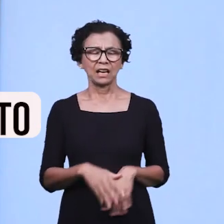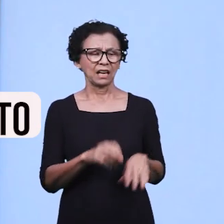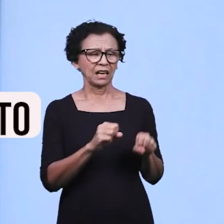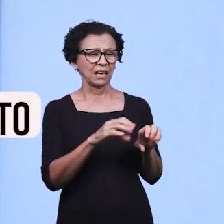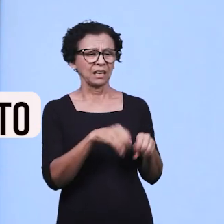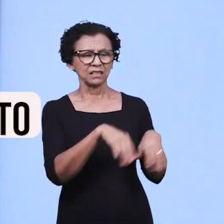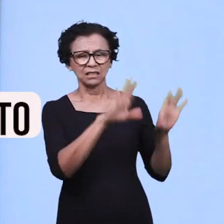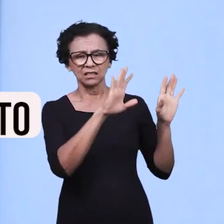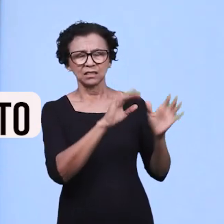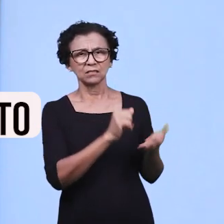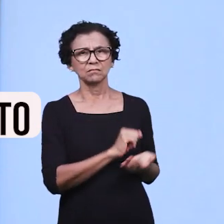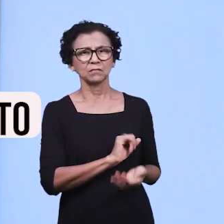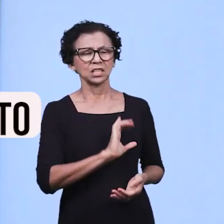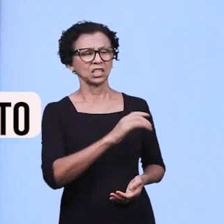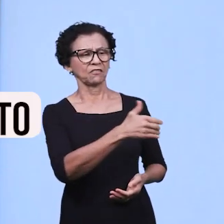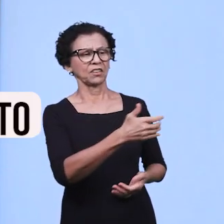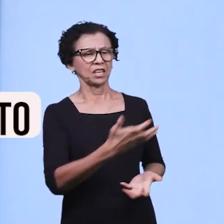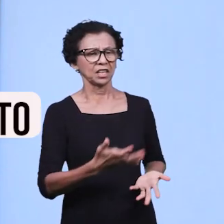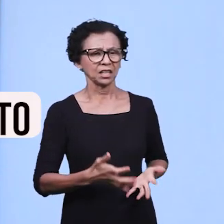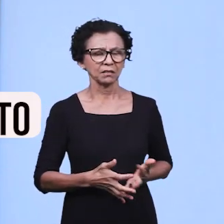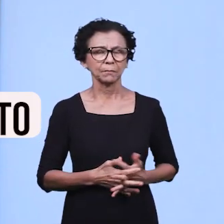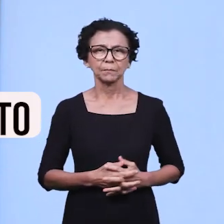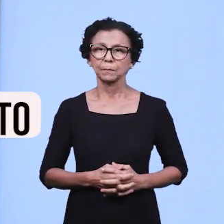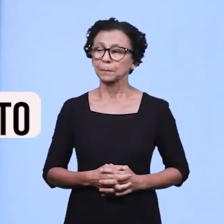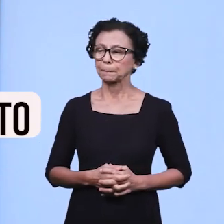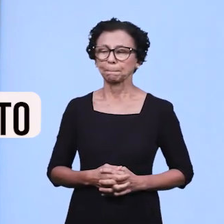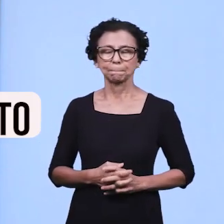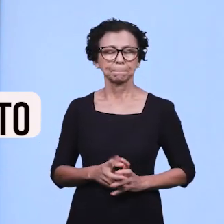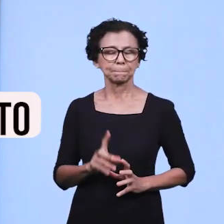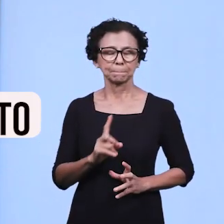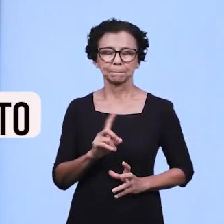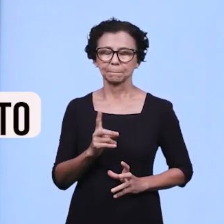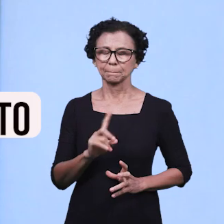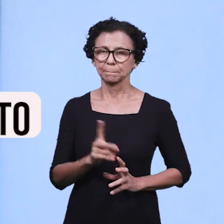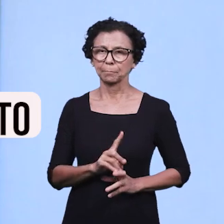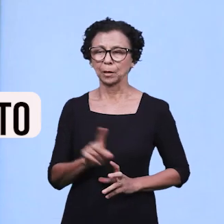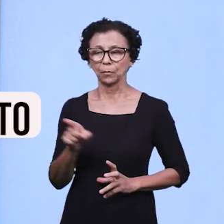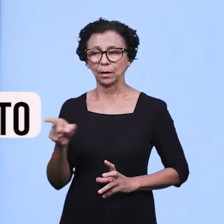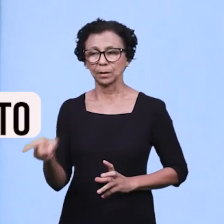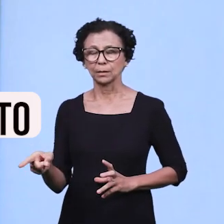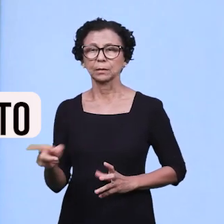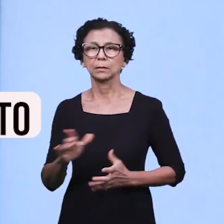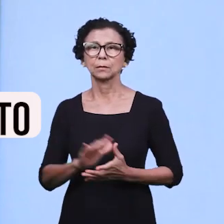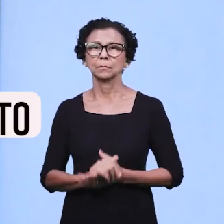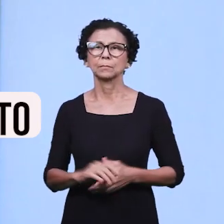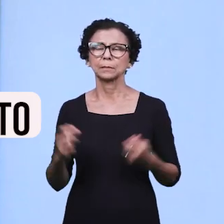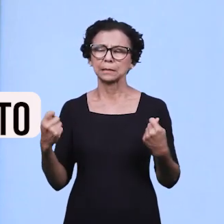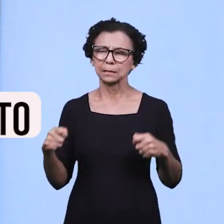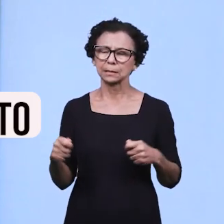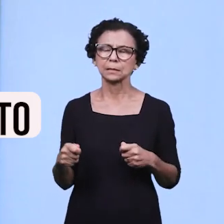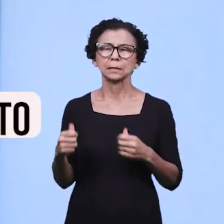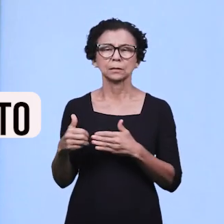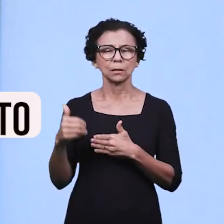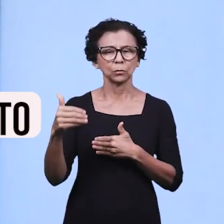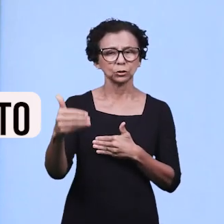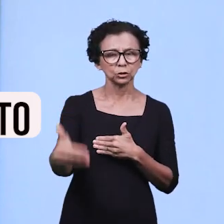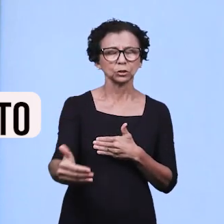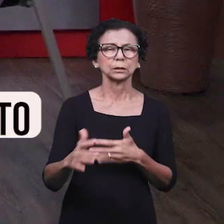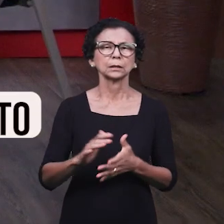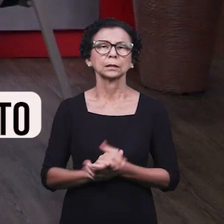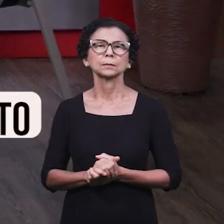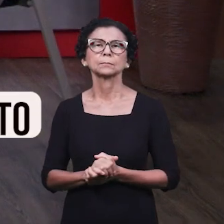escola. Não, mas se a escola chegar a falar isso, o pai precisa estabelecer um horário, uma rotina e uma dedicação, porque isso é